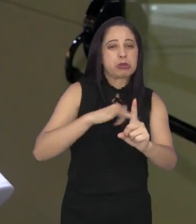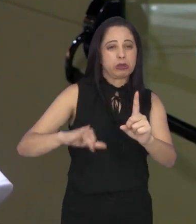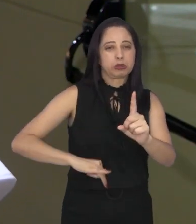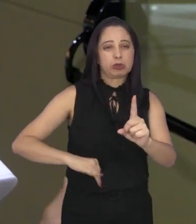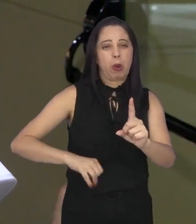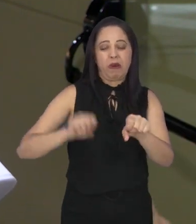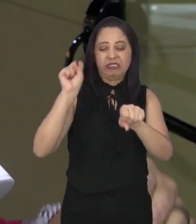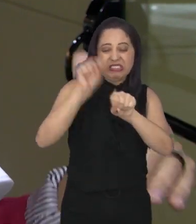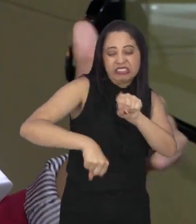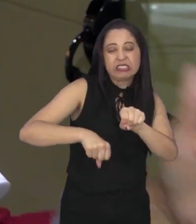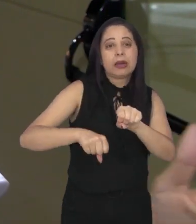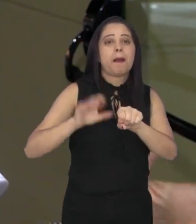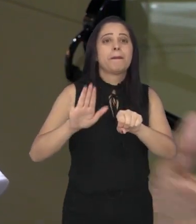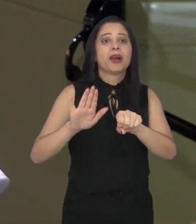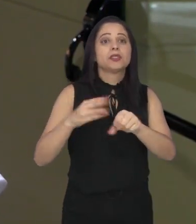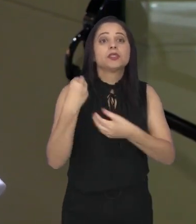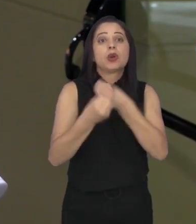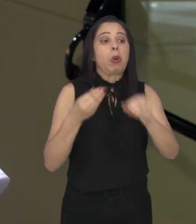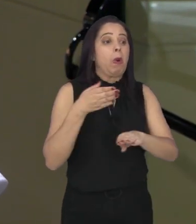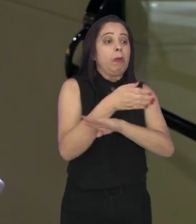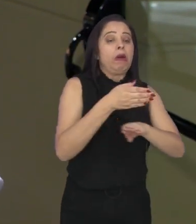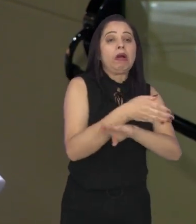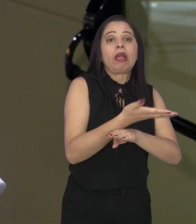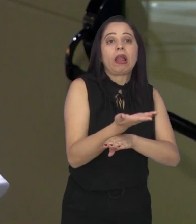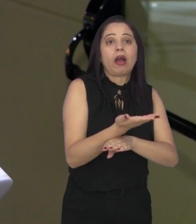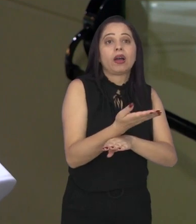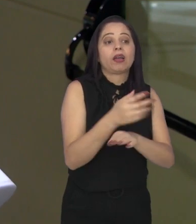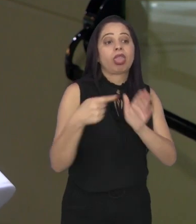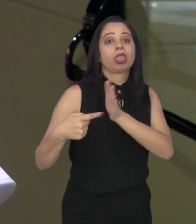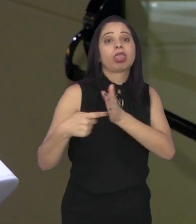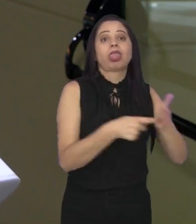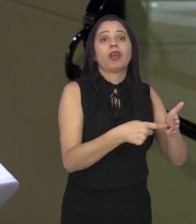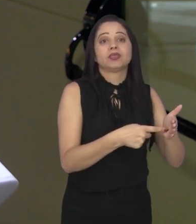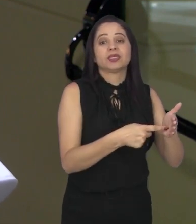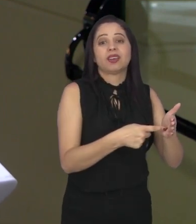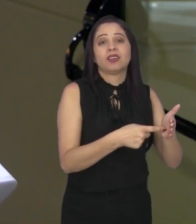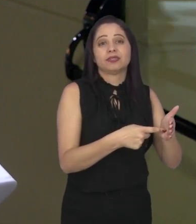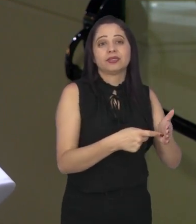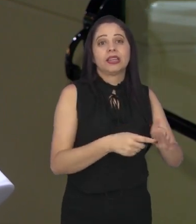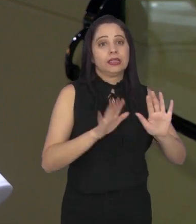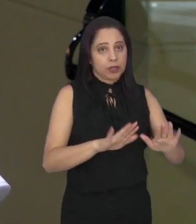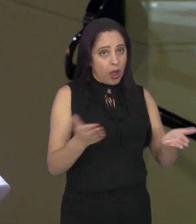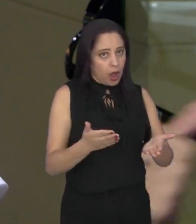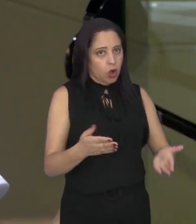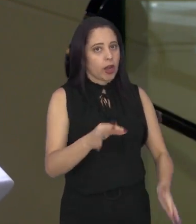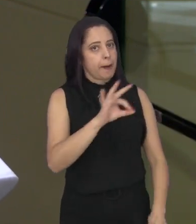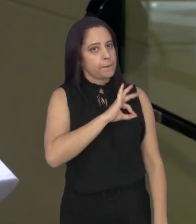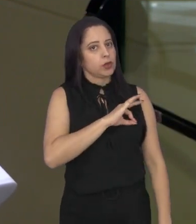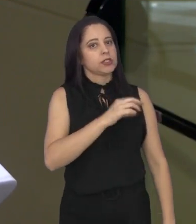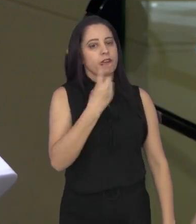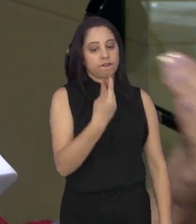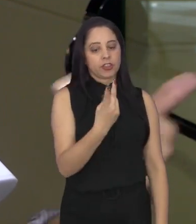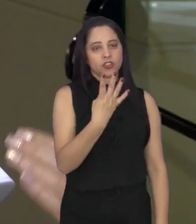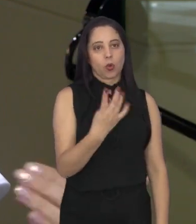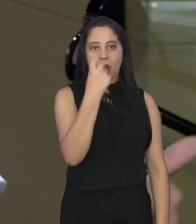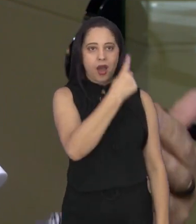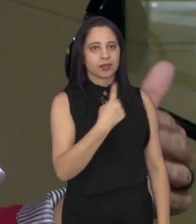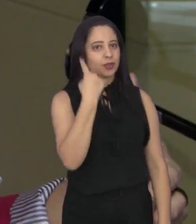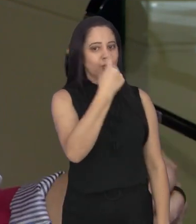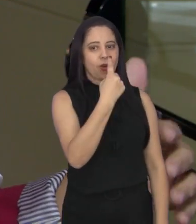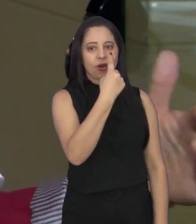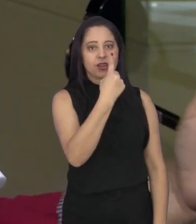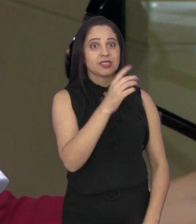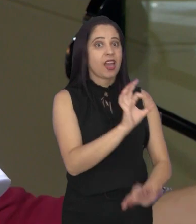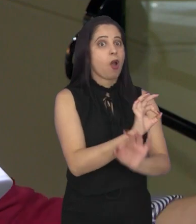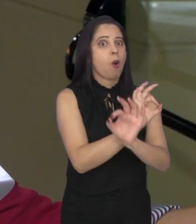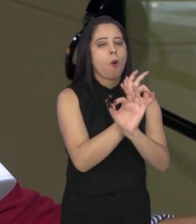de violência, na verdade, e não tendo um local, né? Teria que procurar uma delegacia normal. Então a delegacia 24 horas veio para